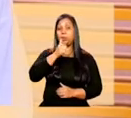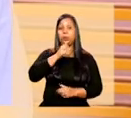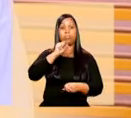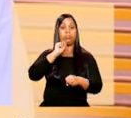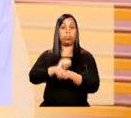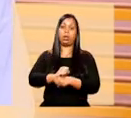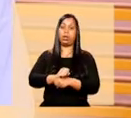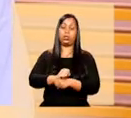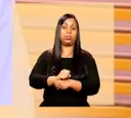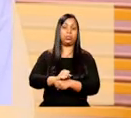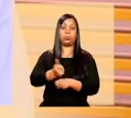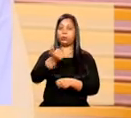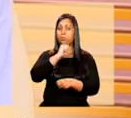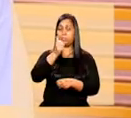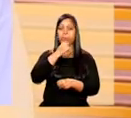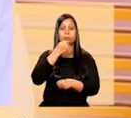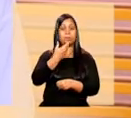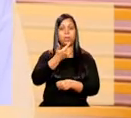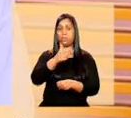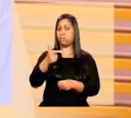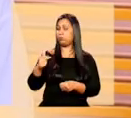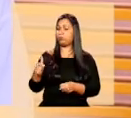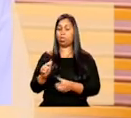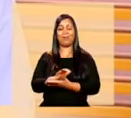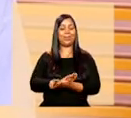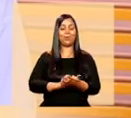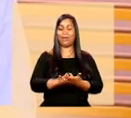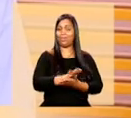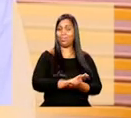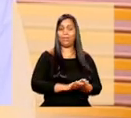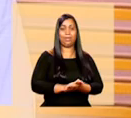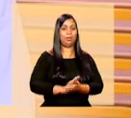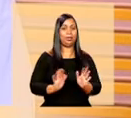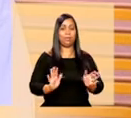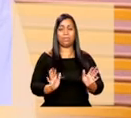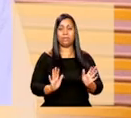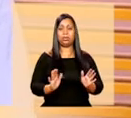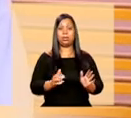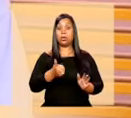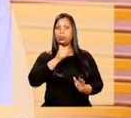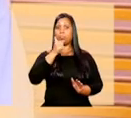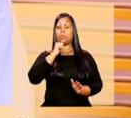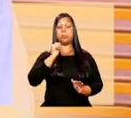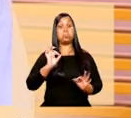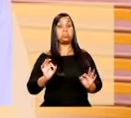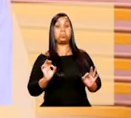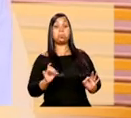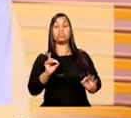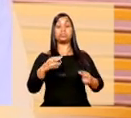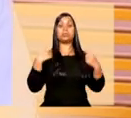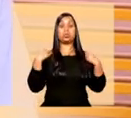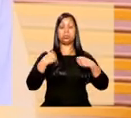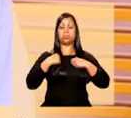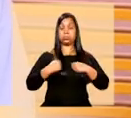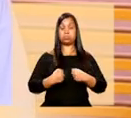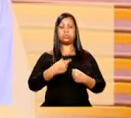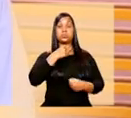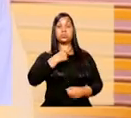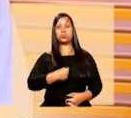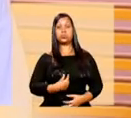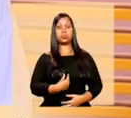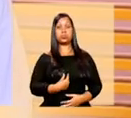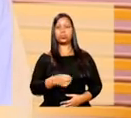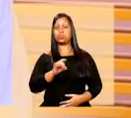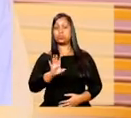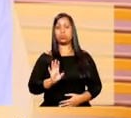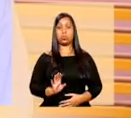largue. Bebida não faz bem para ninguém. Beber socialmente só se for de terno e gravata, que